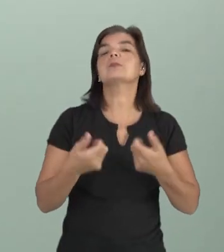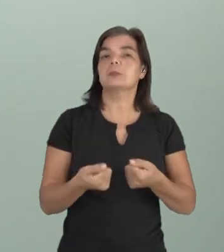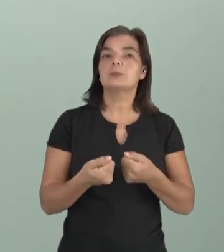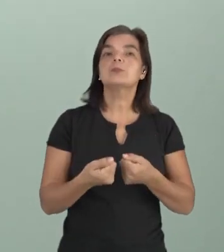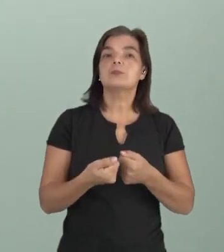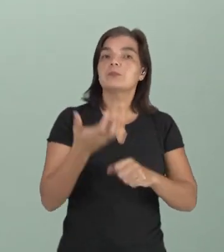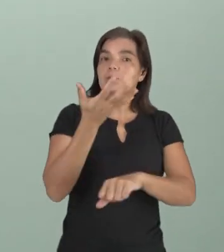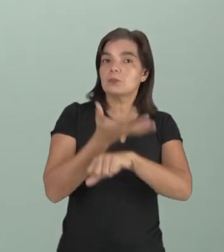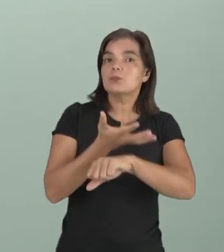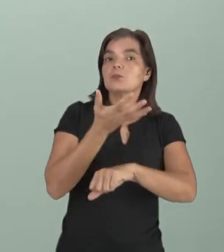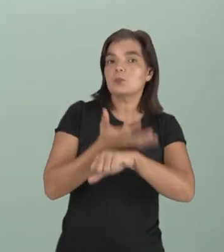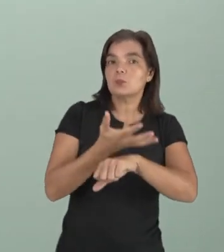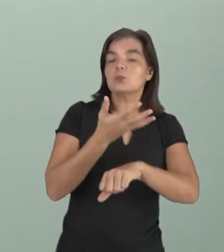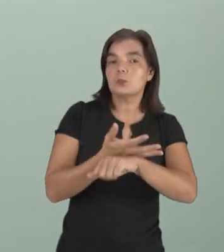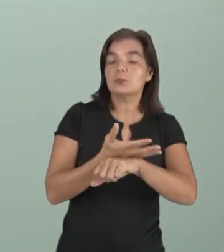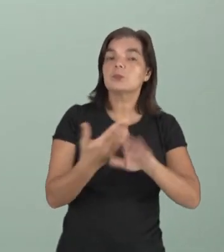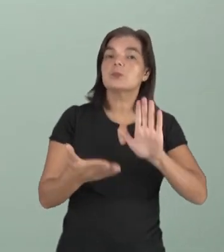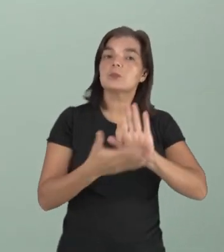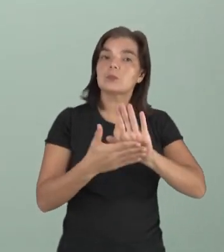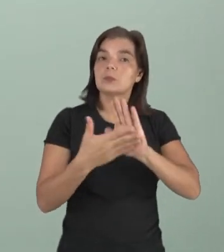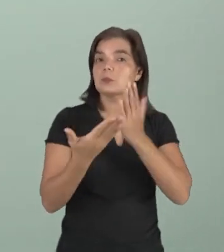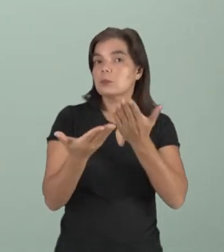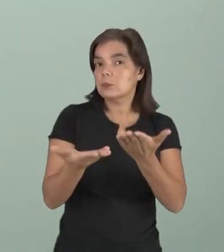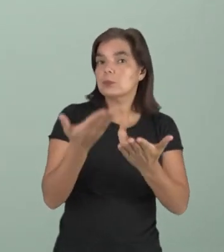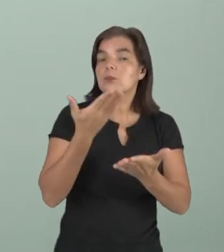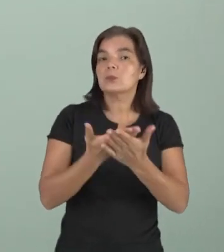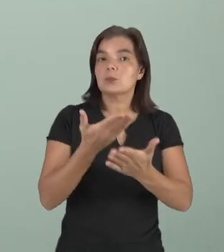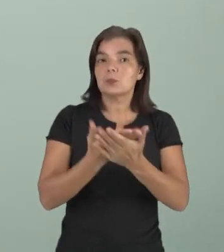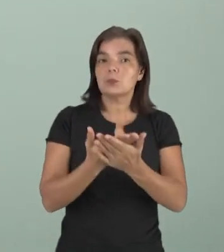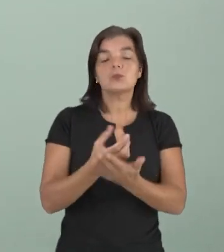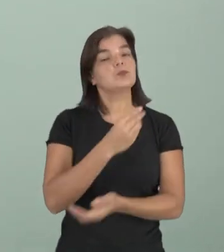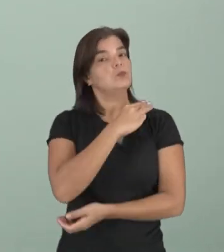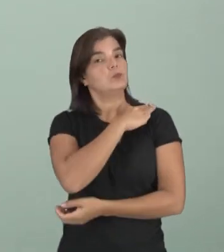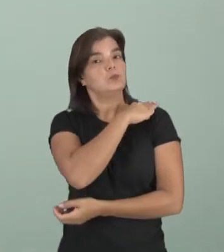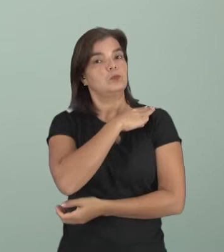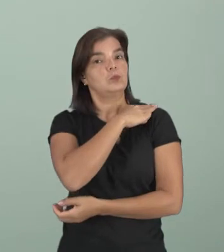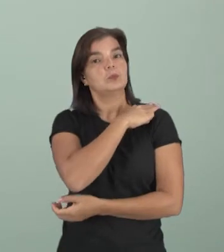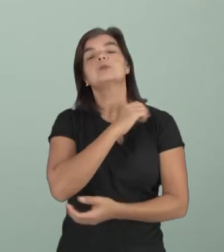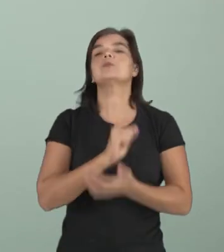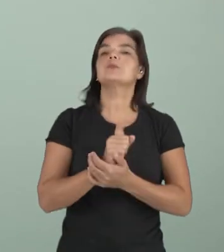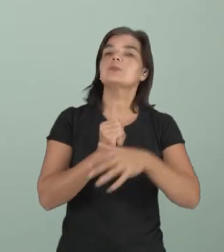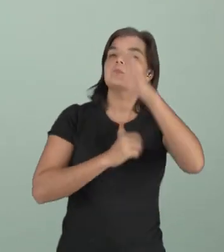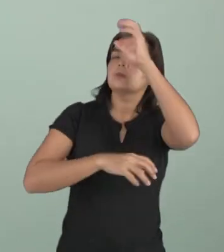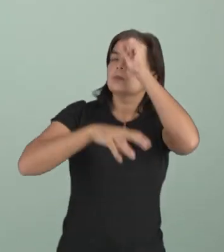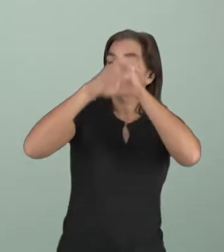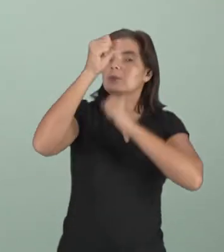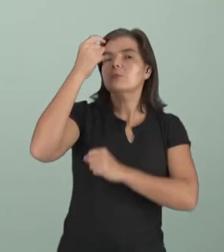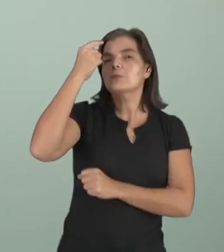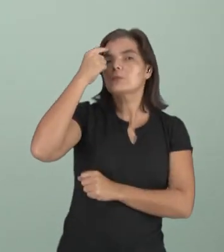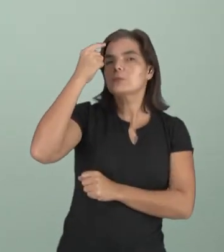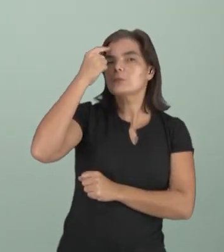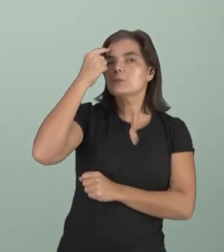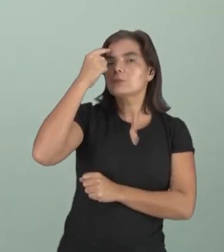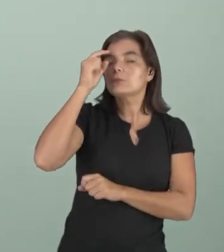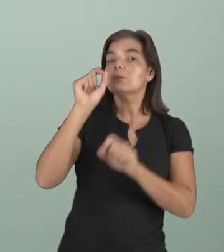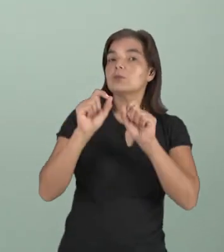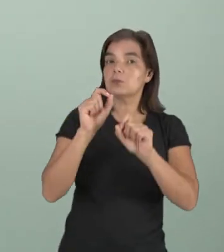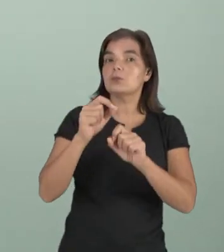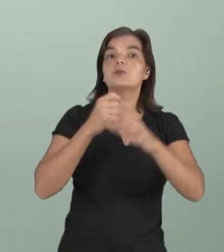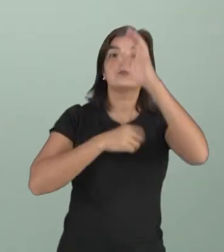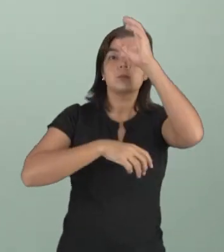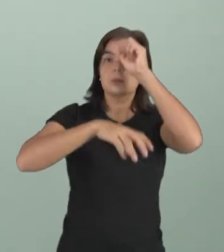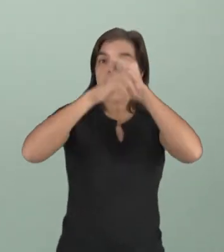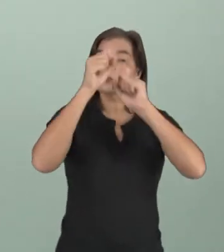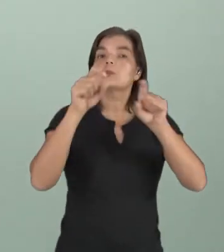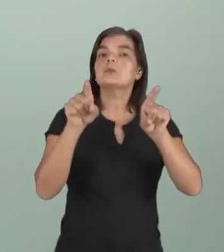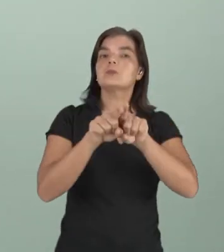que a disciplina de filosofia se propõe a você, estudante do ensino médio. Então, você aprender a refletir criticamente e